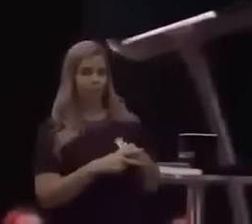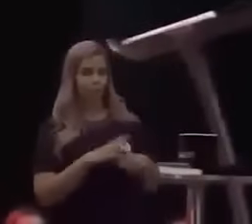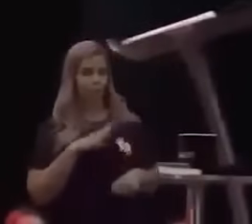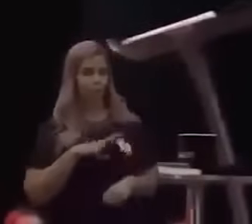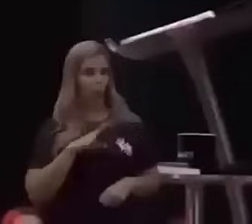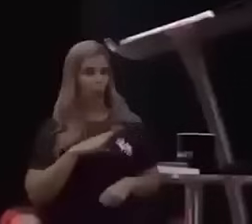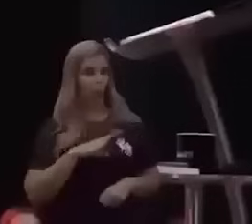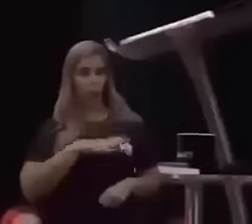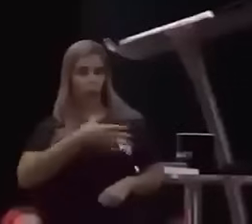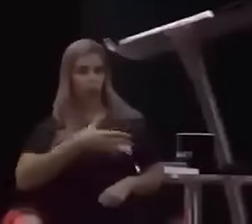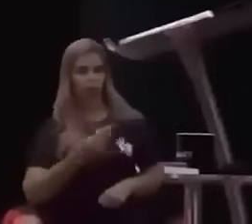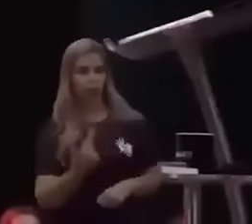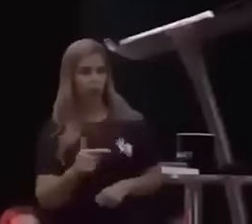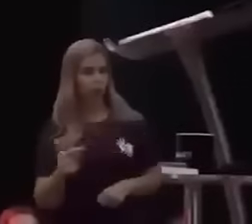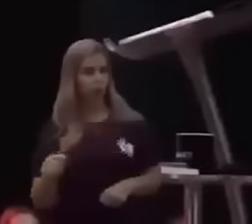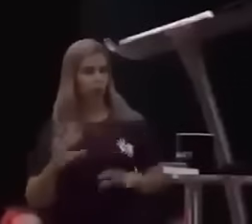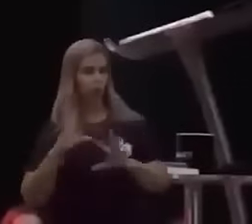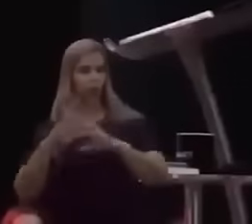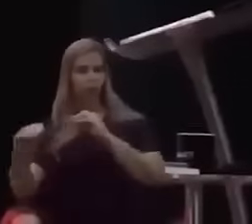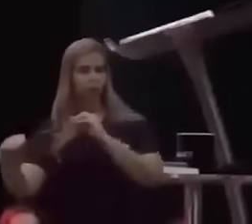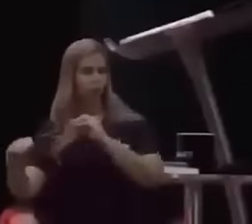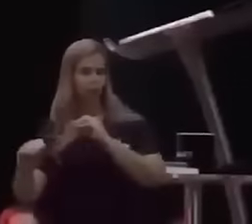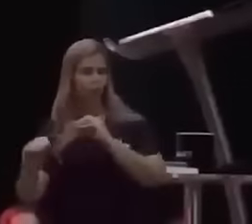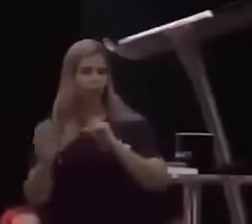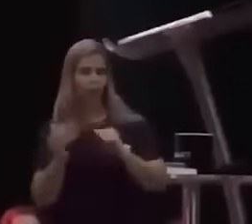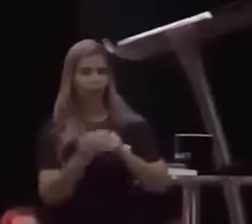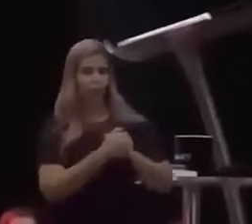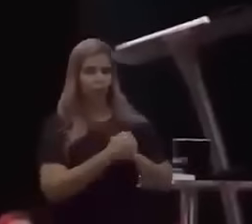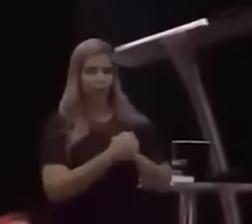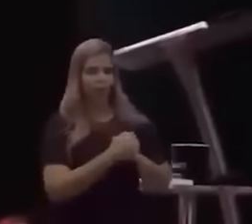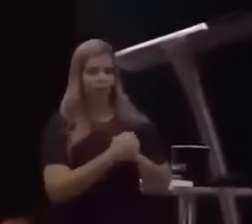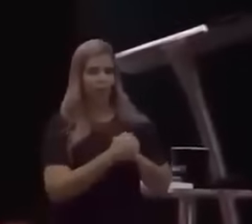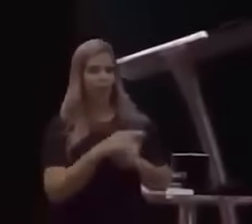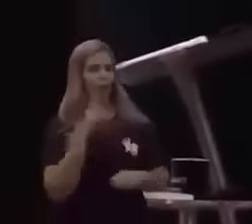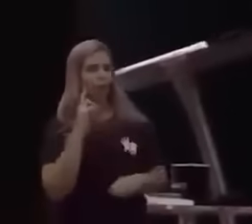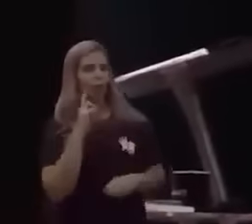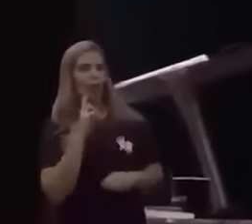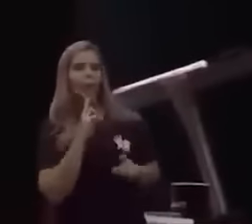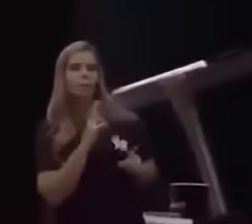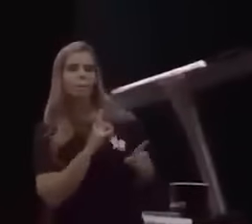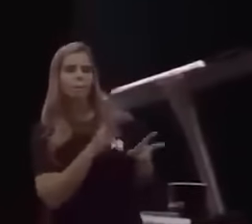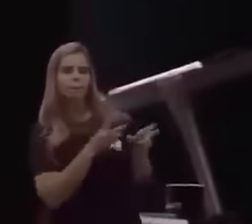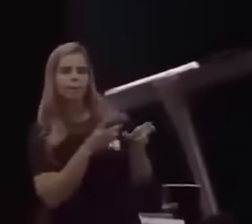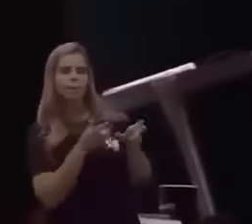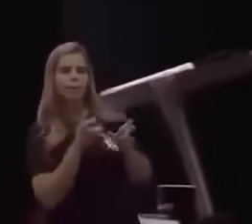covardemente, também foge naquela noite. Começa a seguir Jesus de longe.